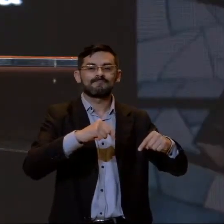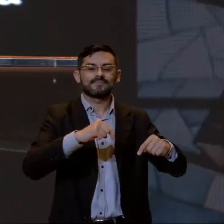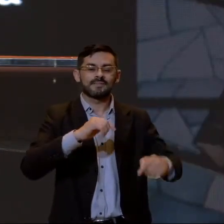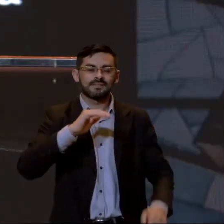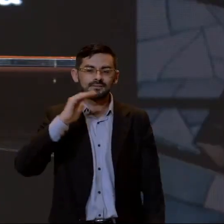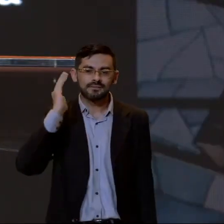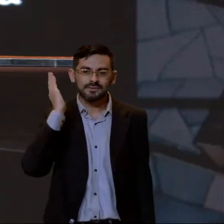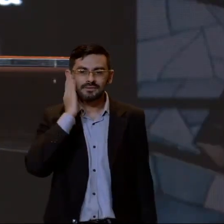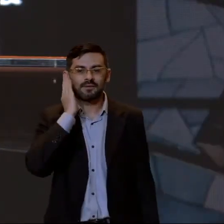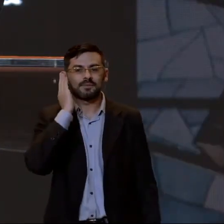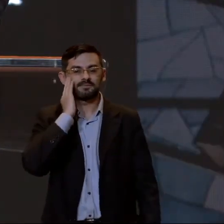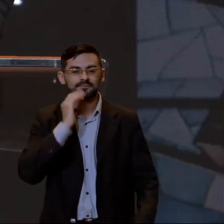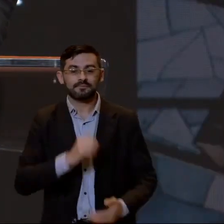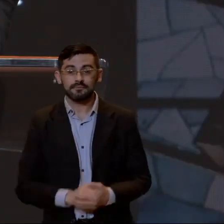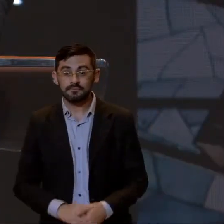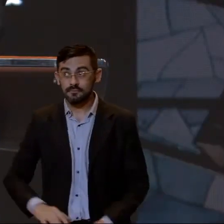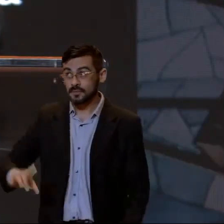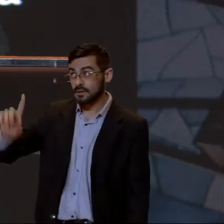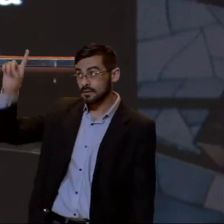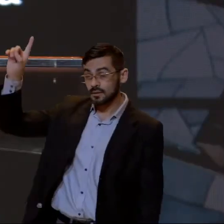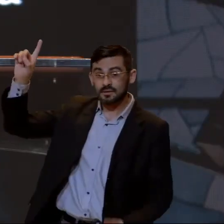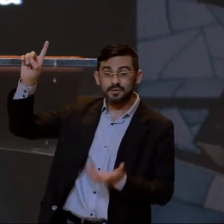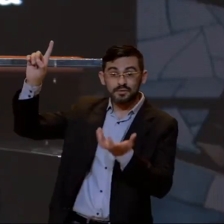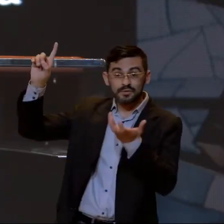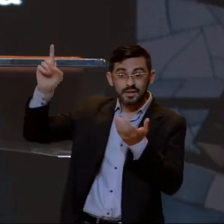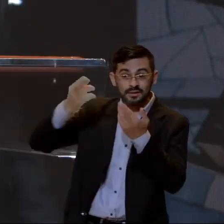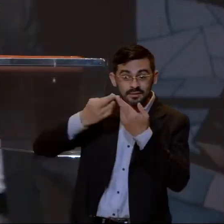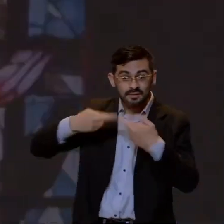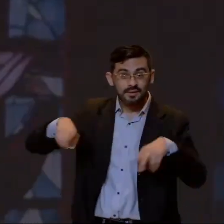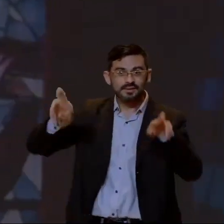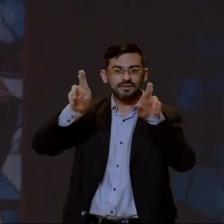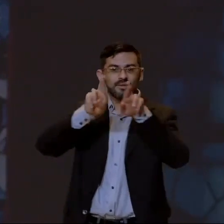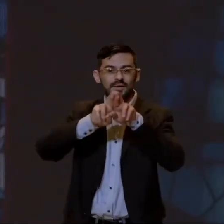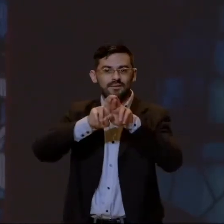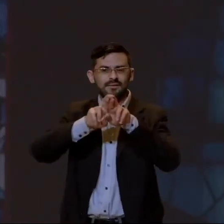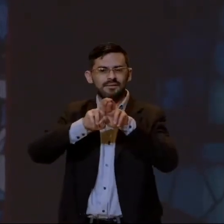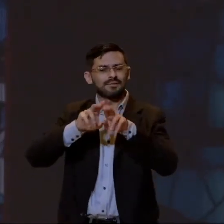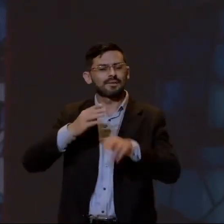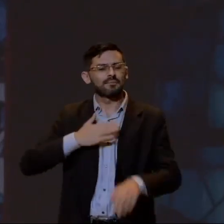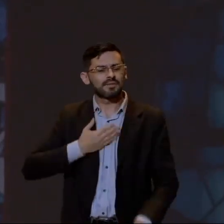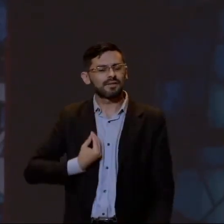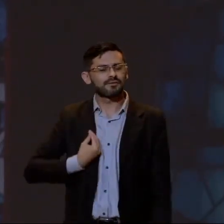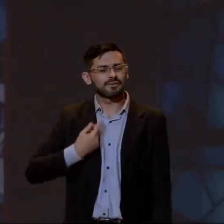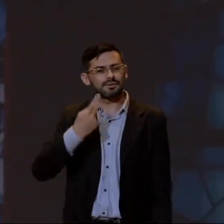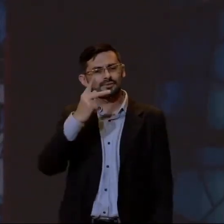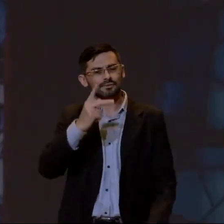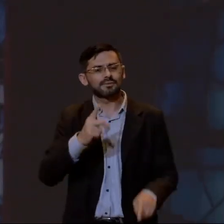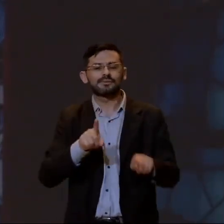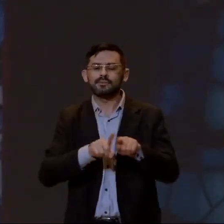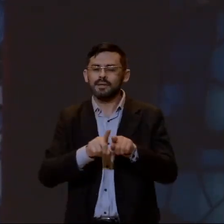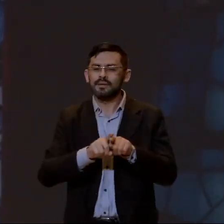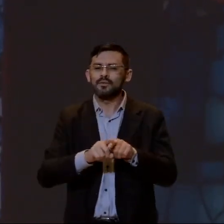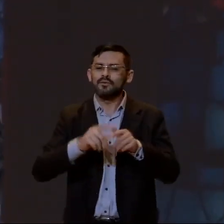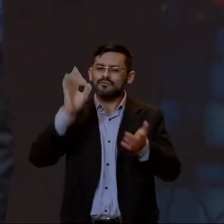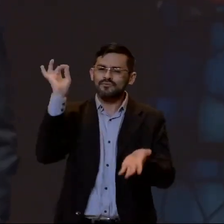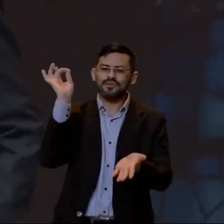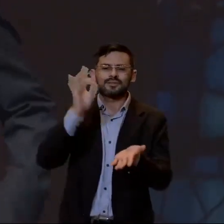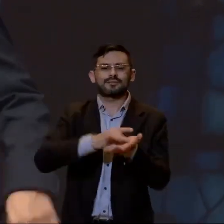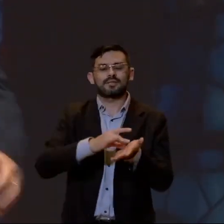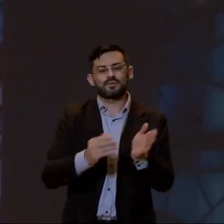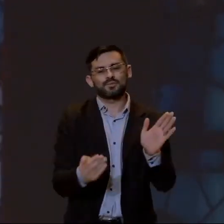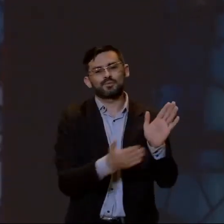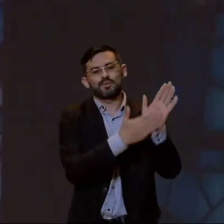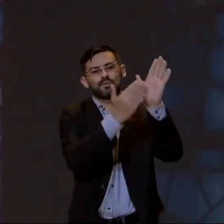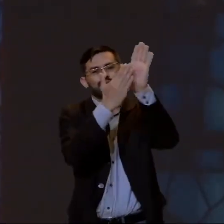Sabe, queridos, Deus quer restaurar na nossa vida o verdadeiro louvor.